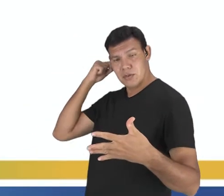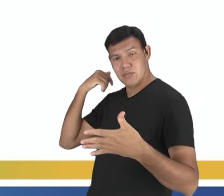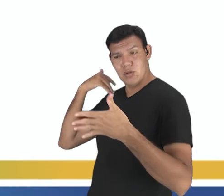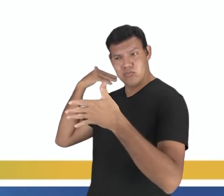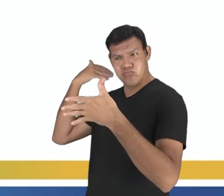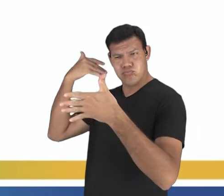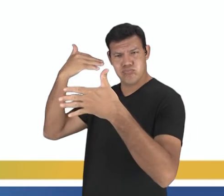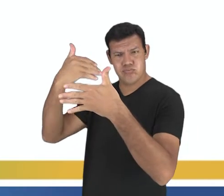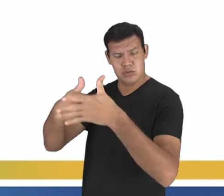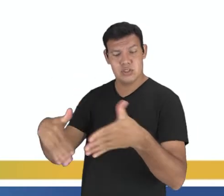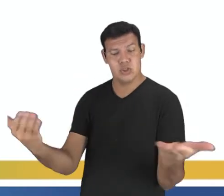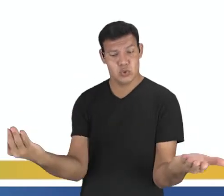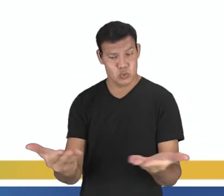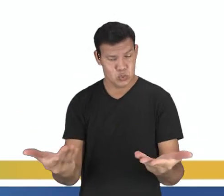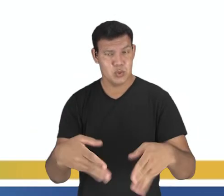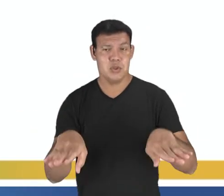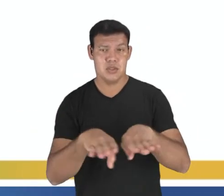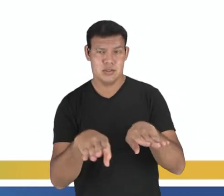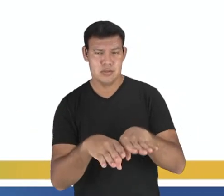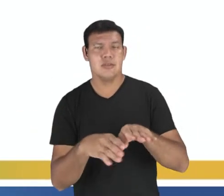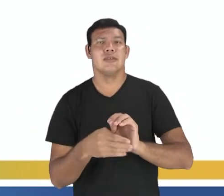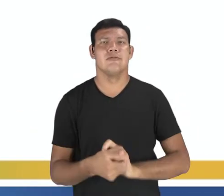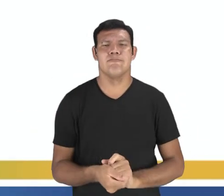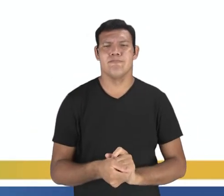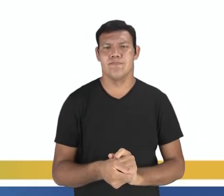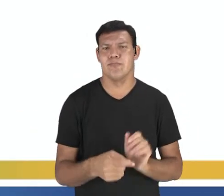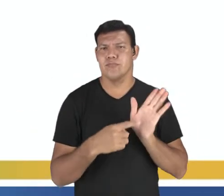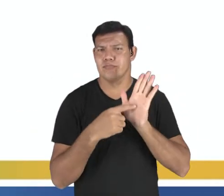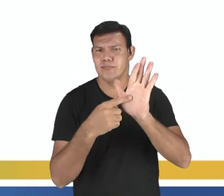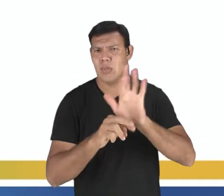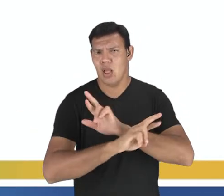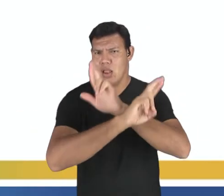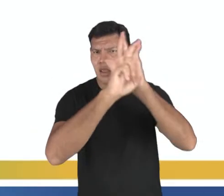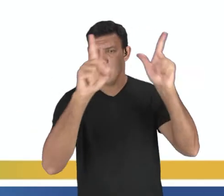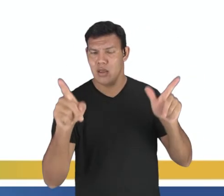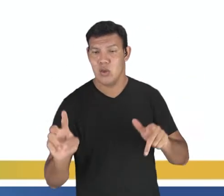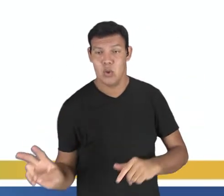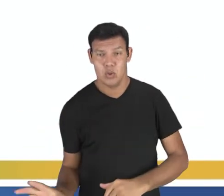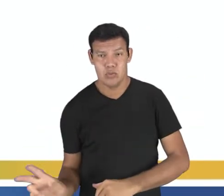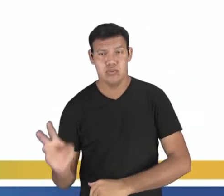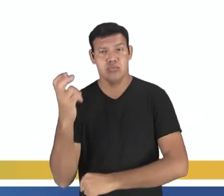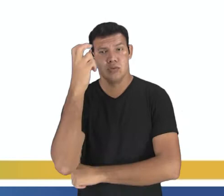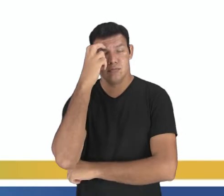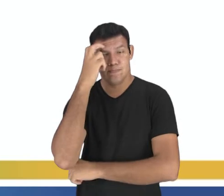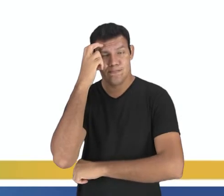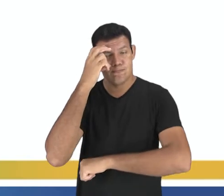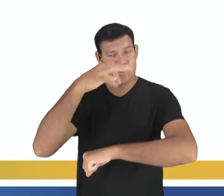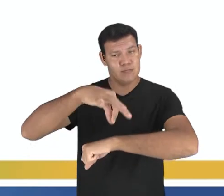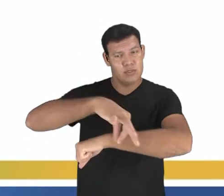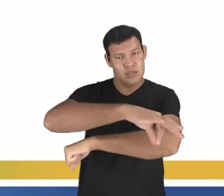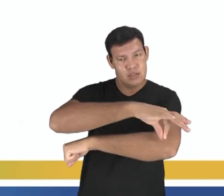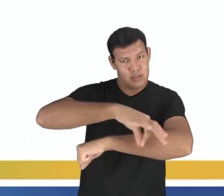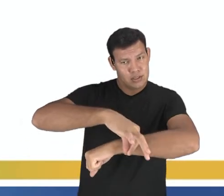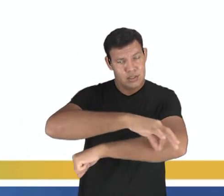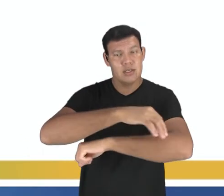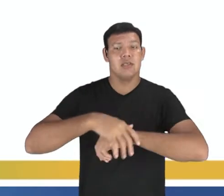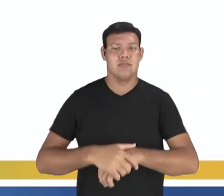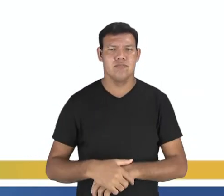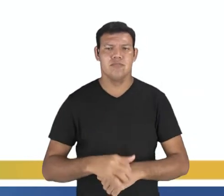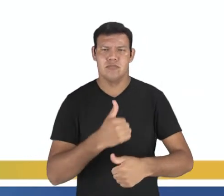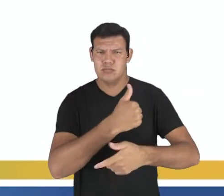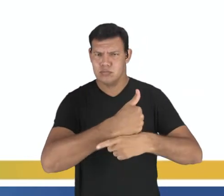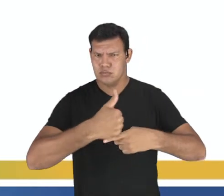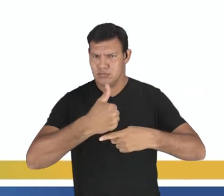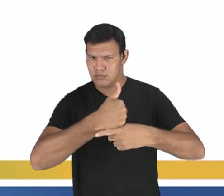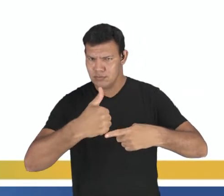sendo o testemunho mais explícito das diferenças de valores culturais, arquitetônicos e morais dos diferentes períodos